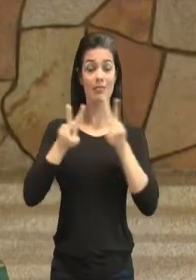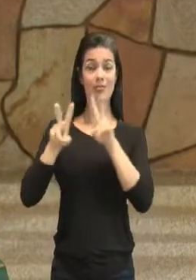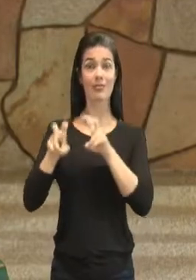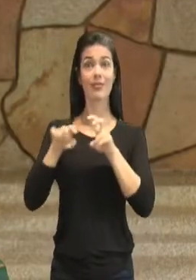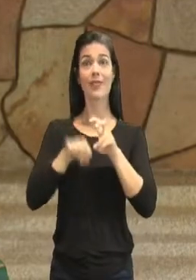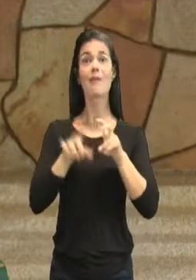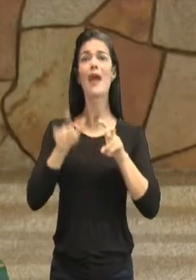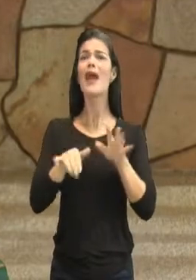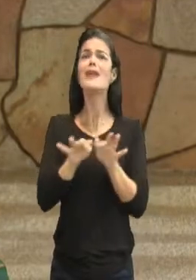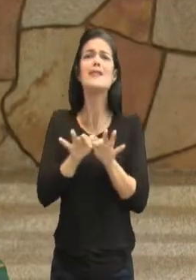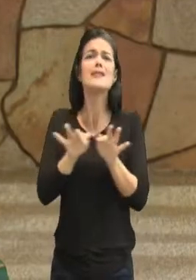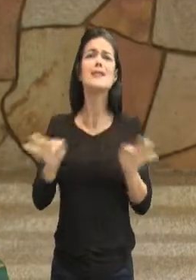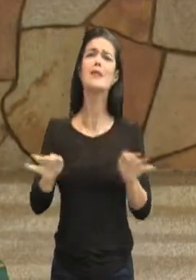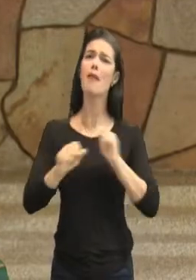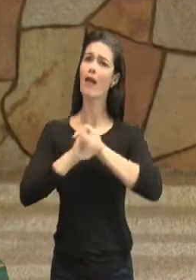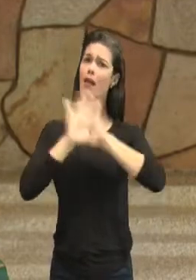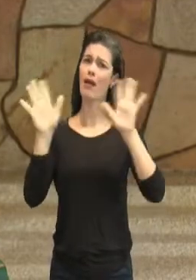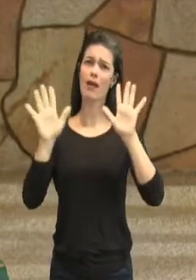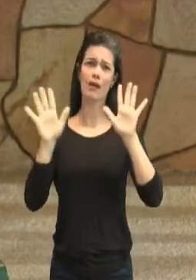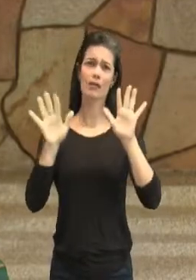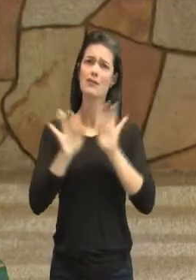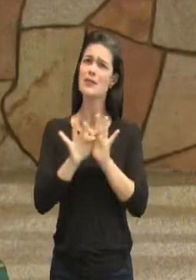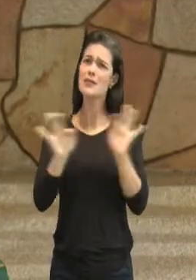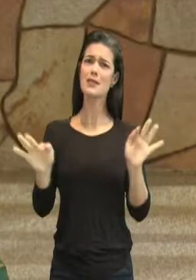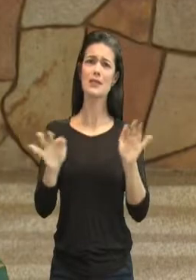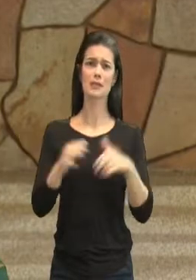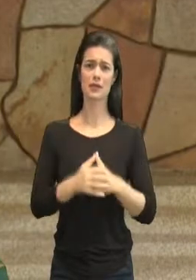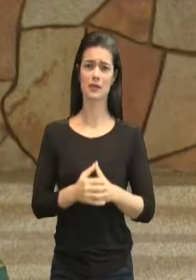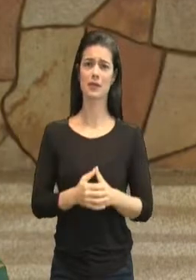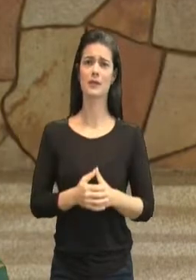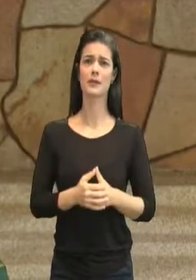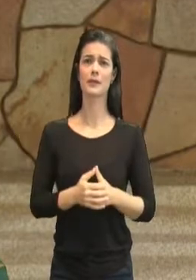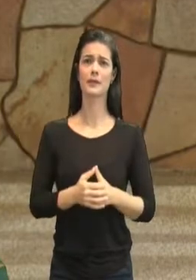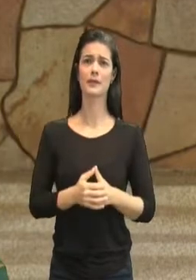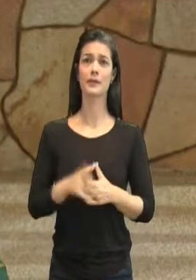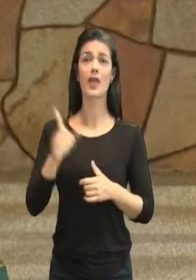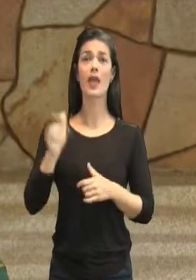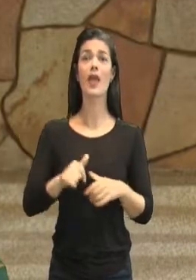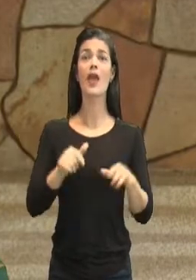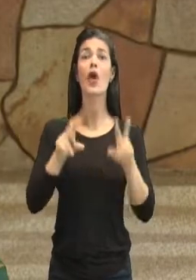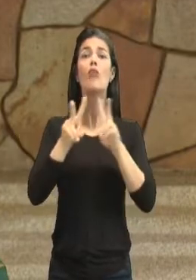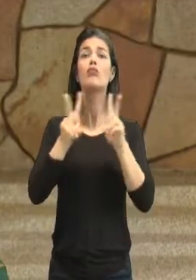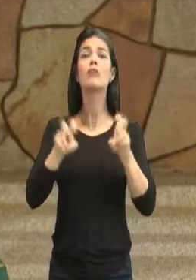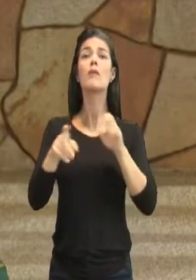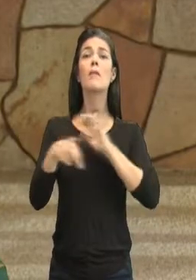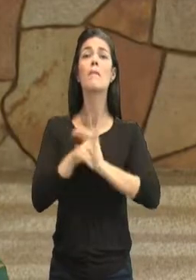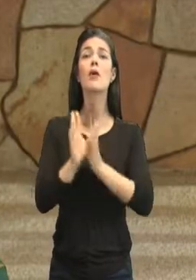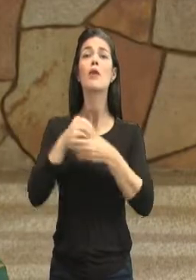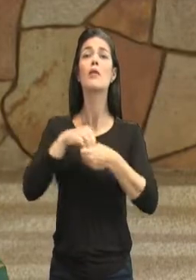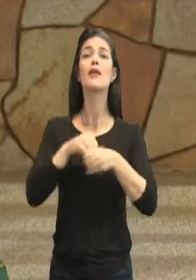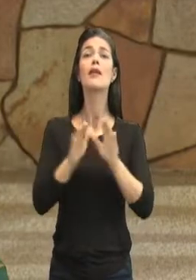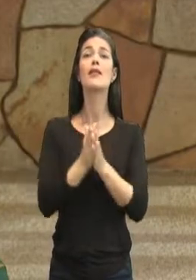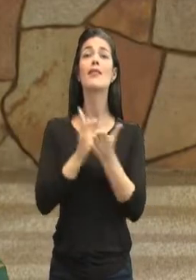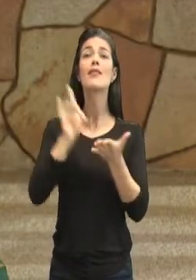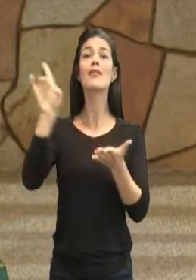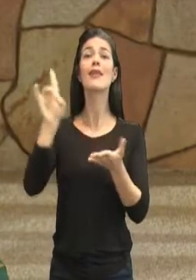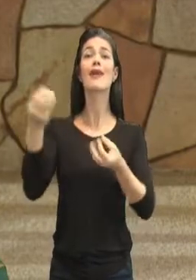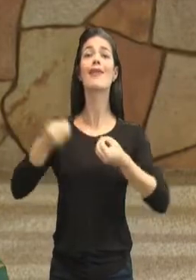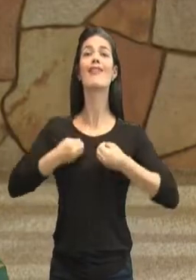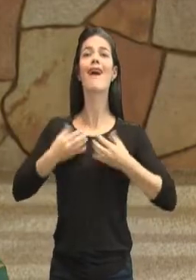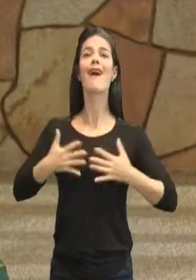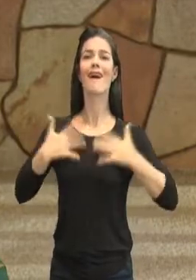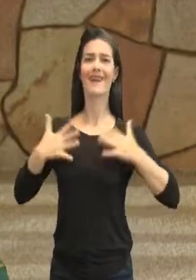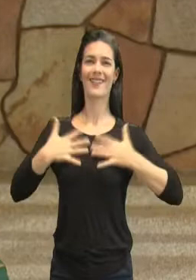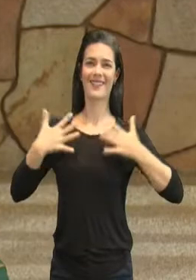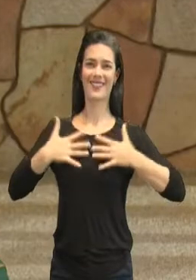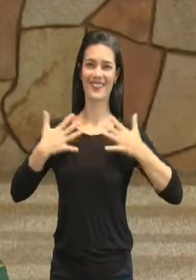simples e é claro. E mais que isso, é um tema bíblico que aquece e alegra o nosso